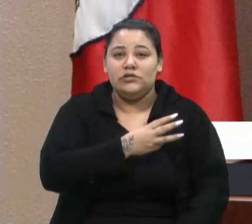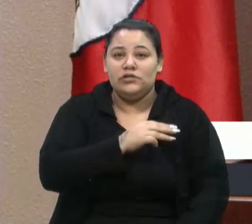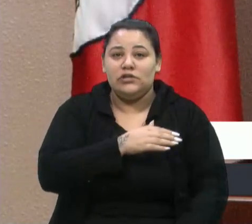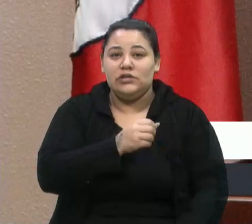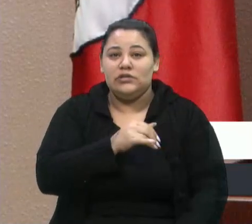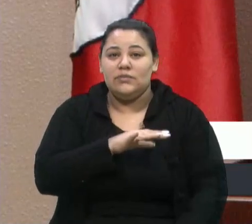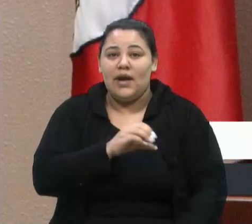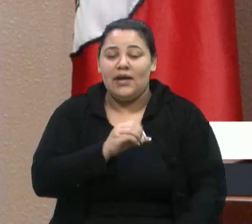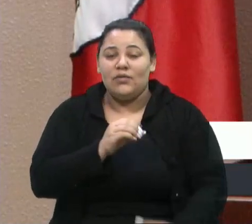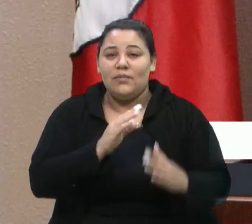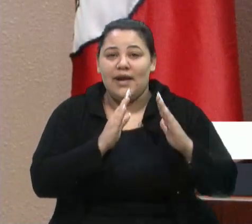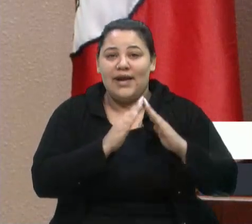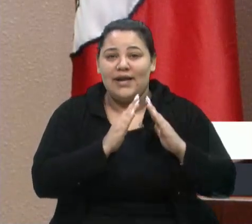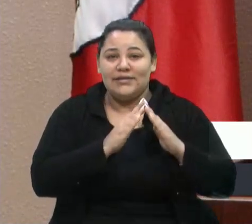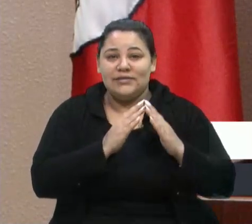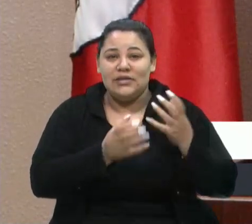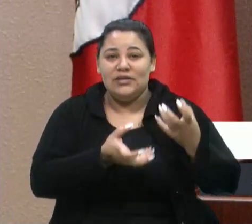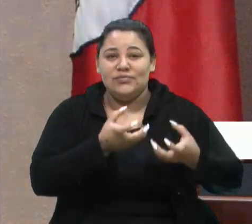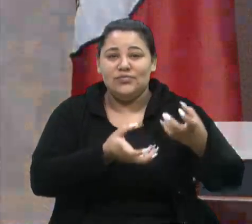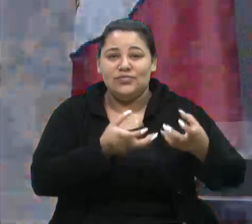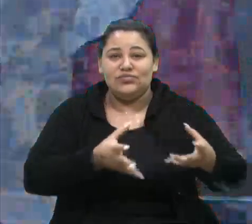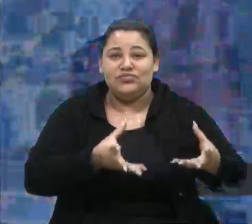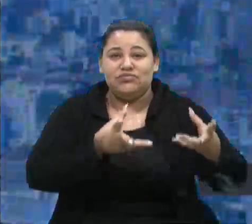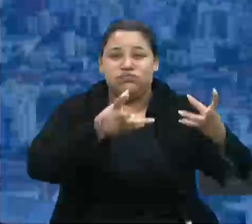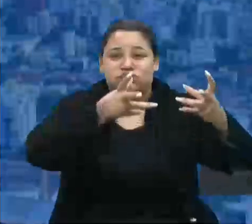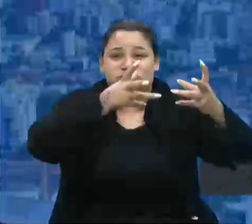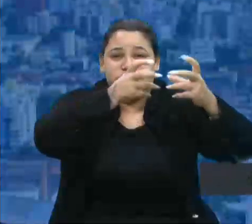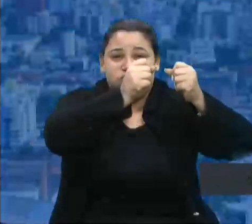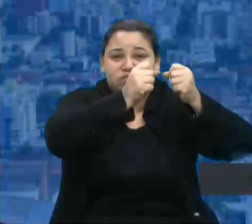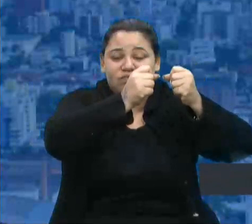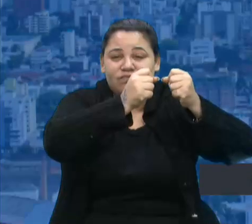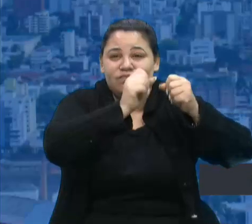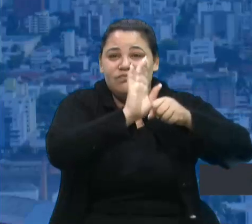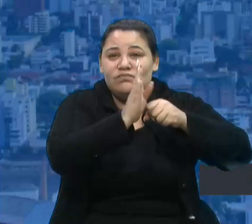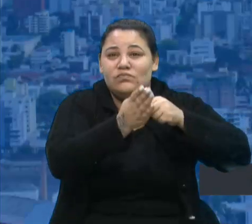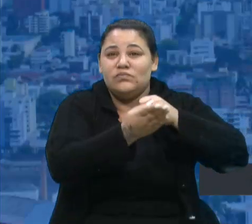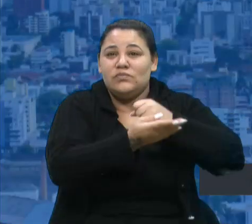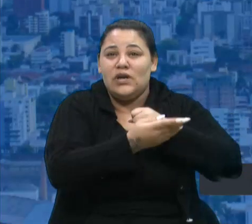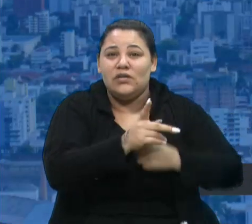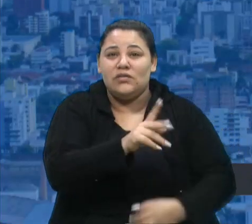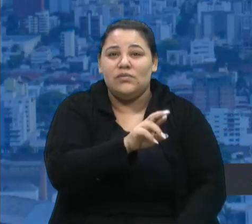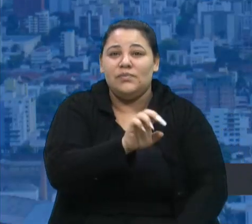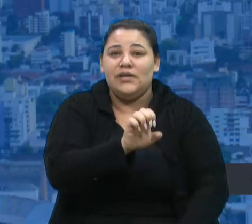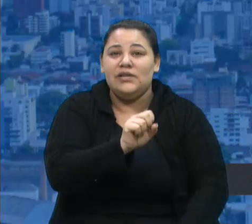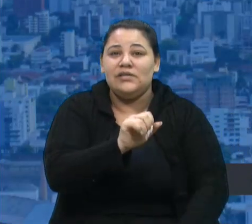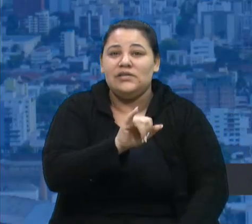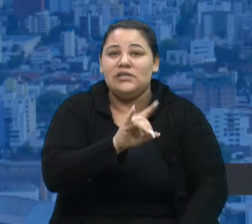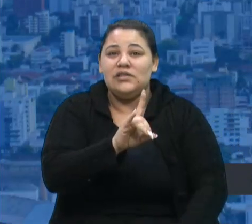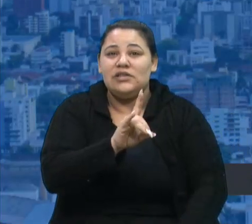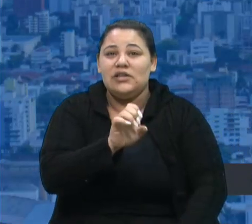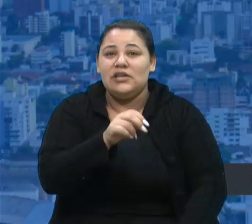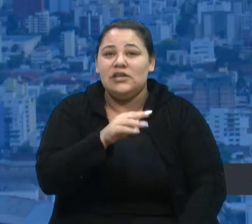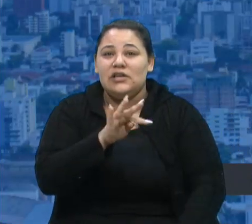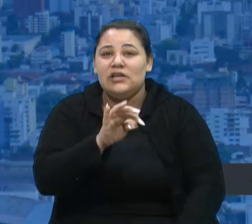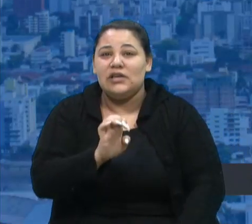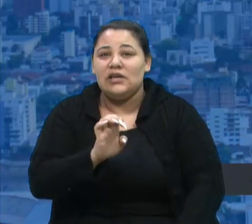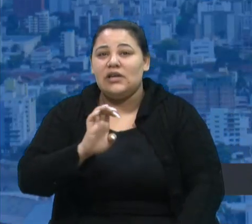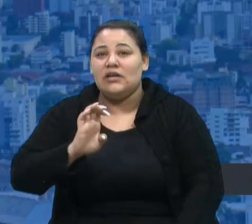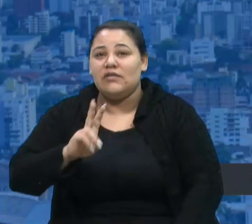consumida aí pelo fogo, aqui no Presidente Vargas, bem aqui pertinho da área central de Caxias do